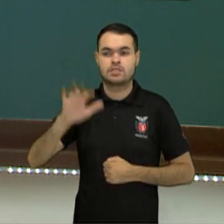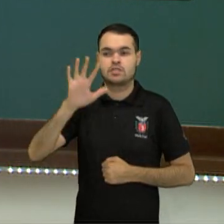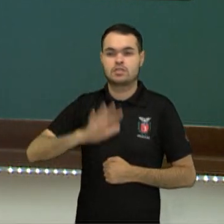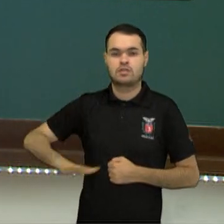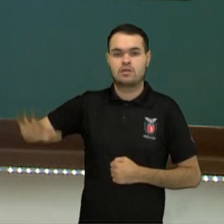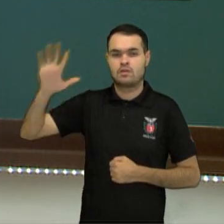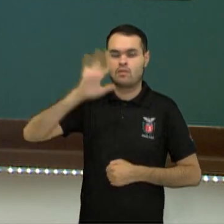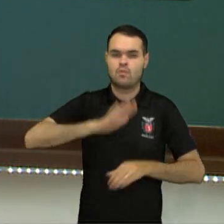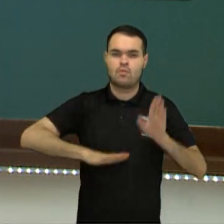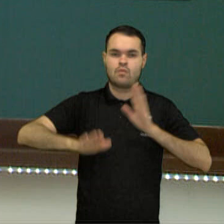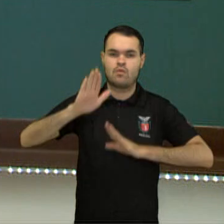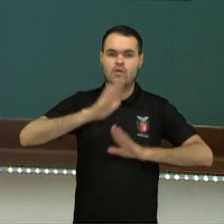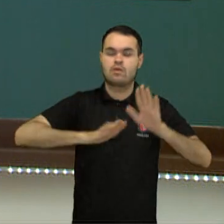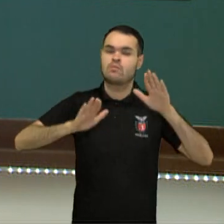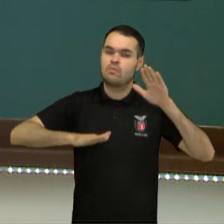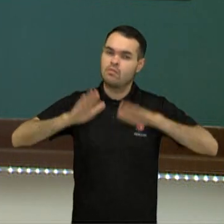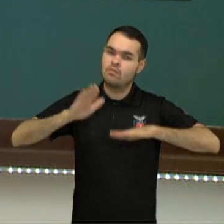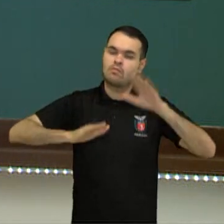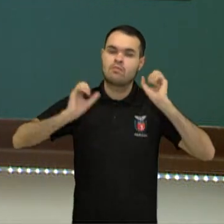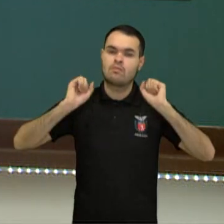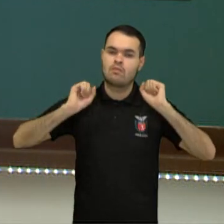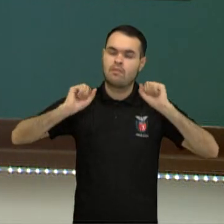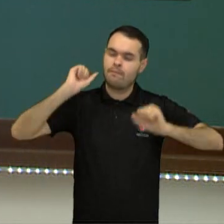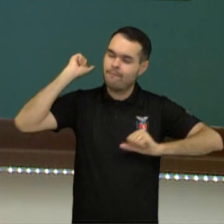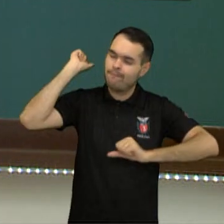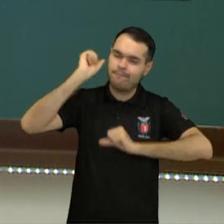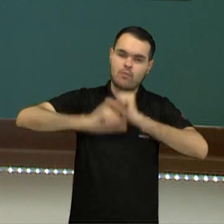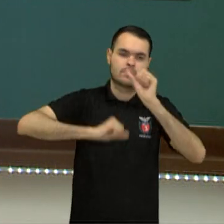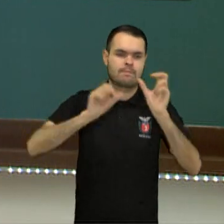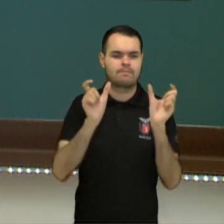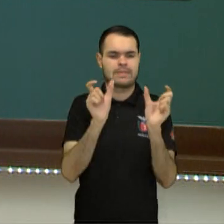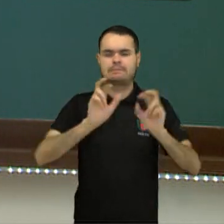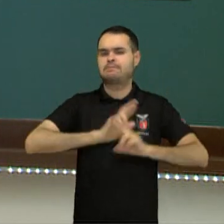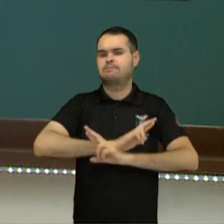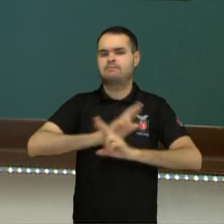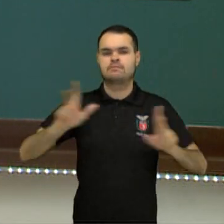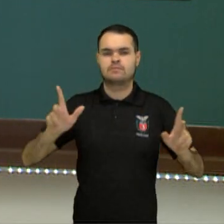você tem que tomar cuidado que pode ser que mude completamente, tá?